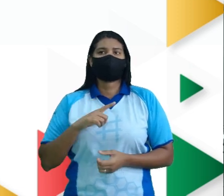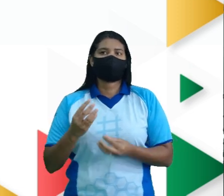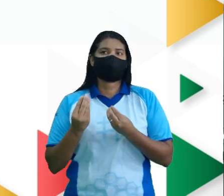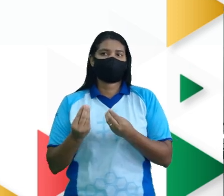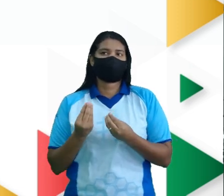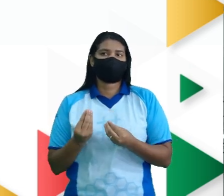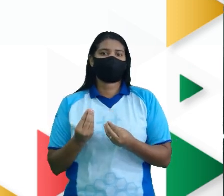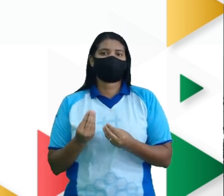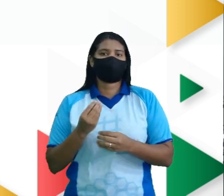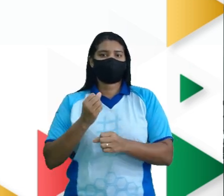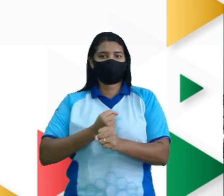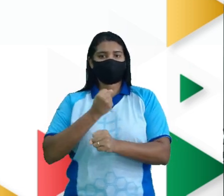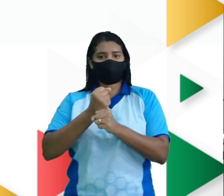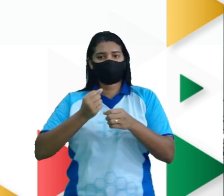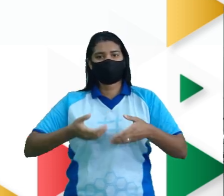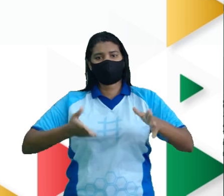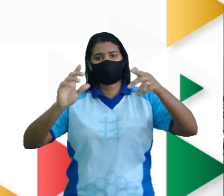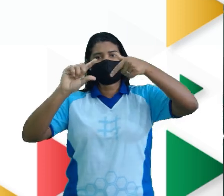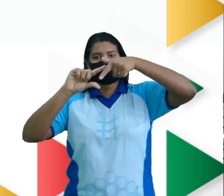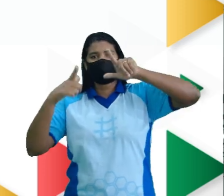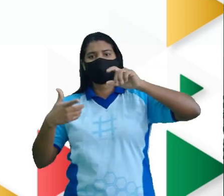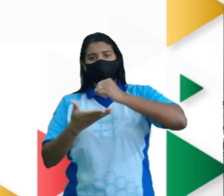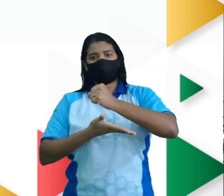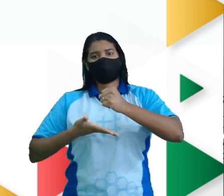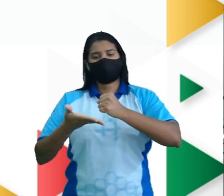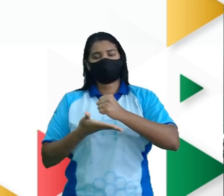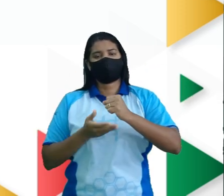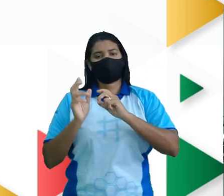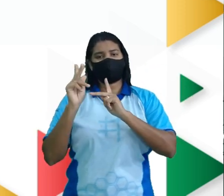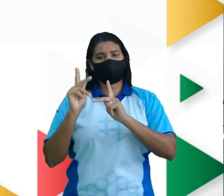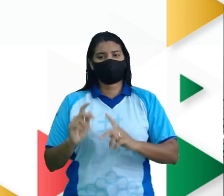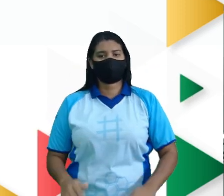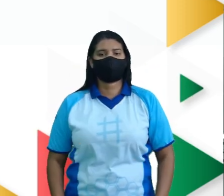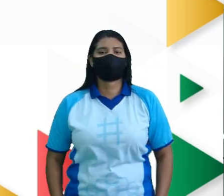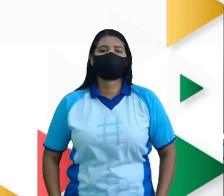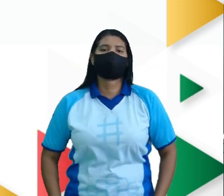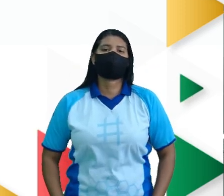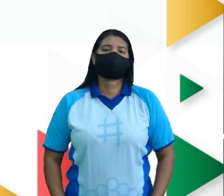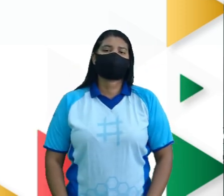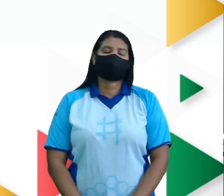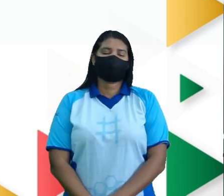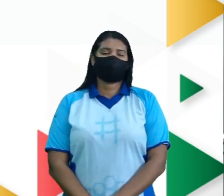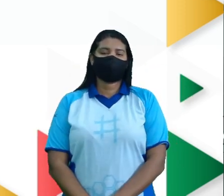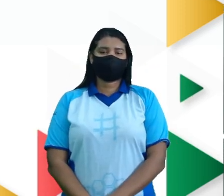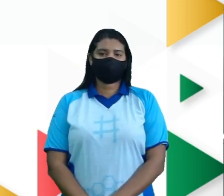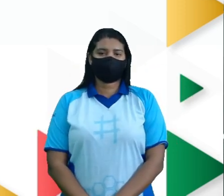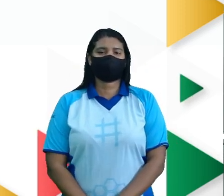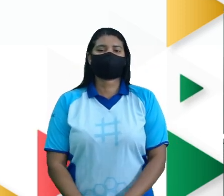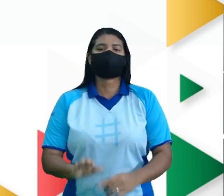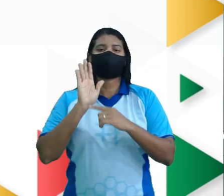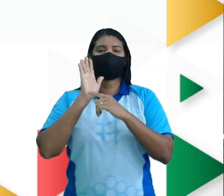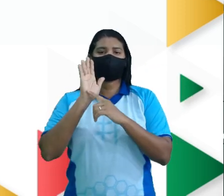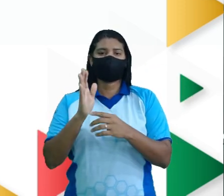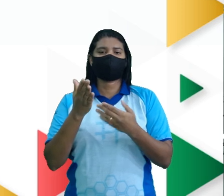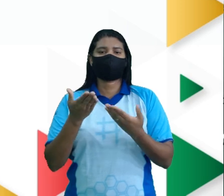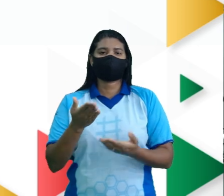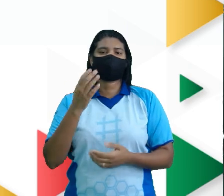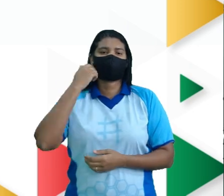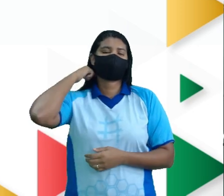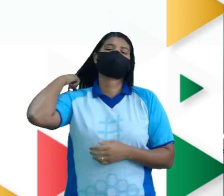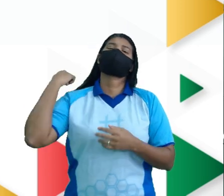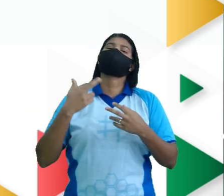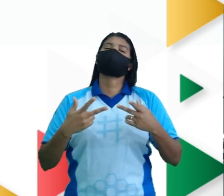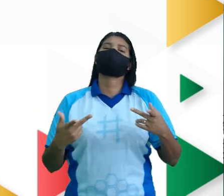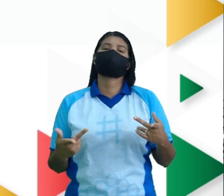deixar de fora construções geométricas. Ela vai te dar a base. Ok? Vem comigo, ó. E agora eu vou te mostrar essas coisas que a